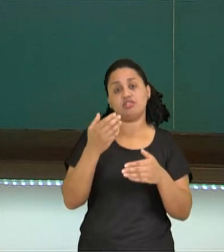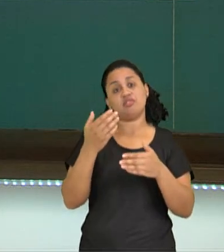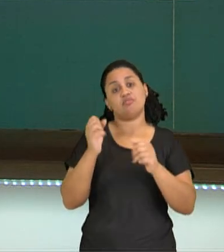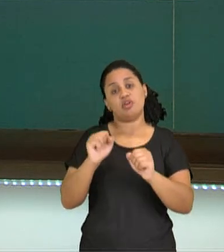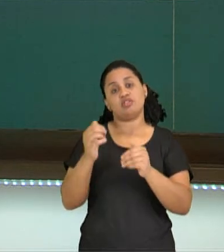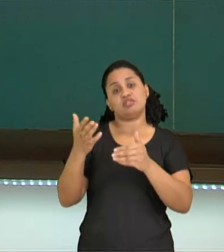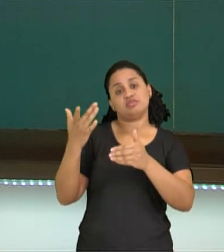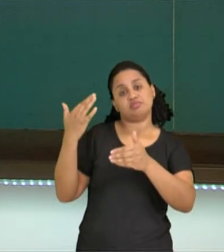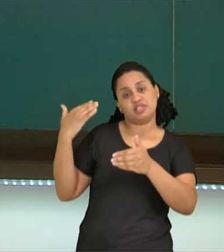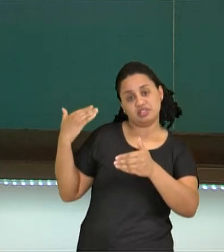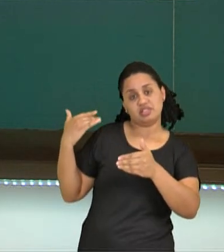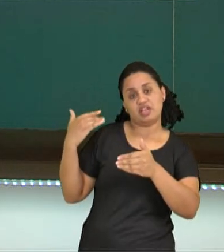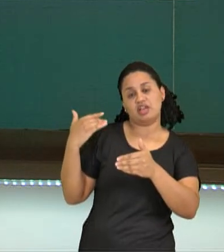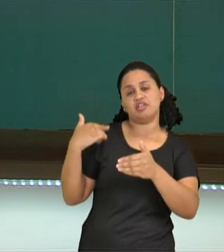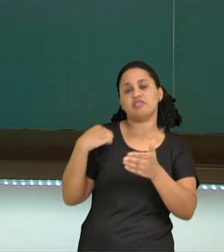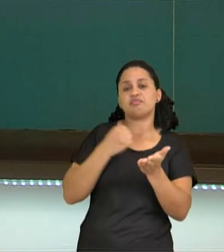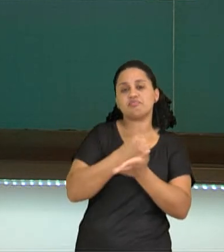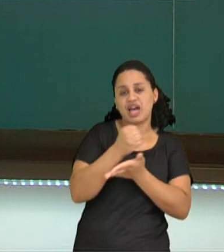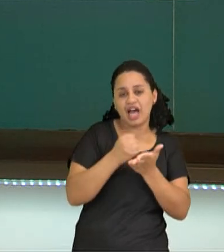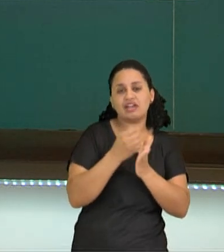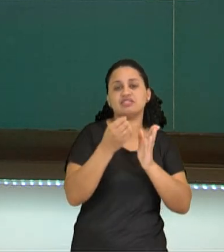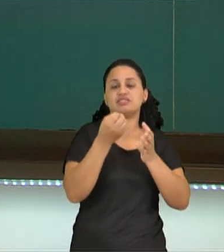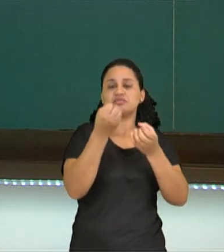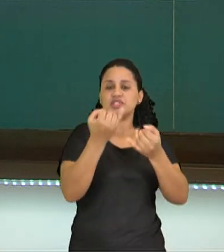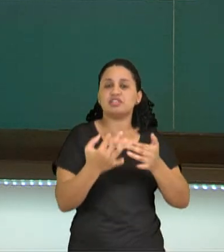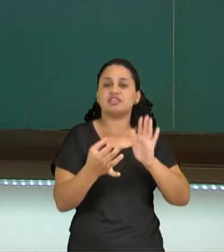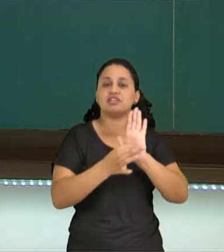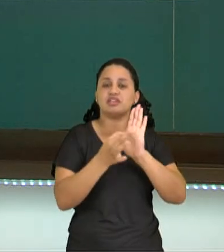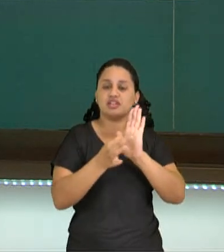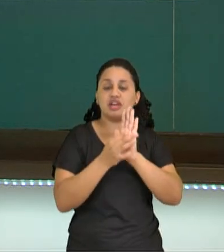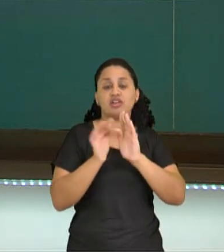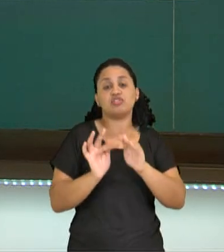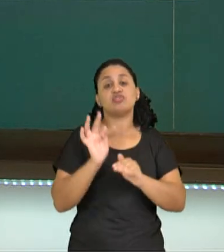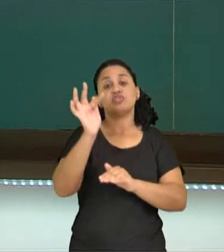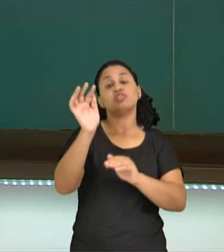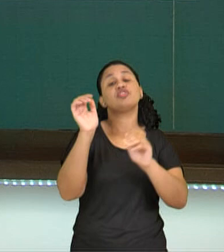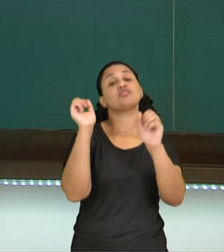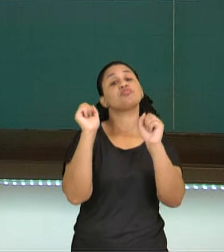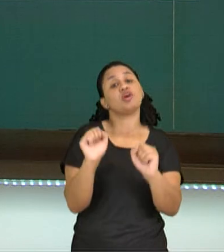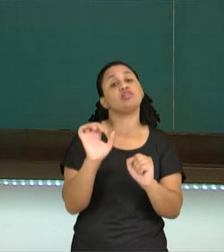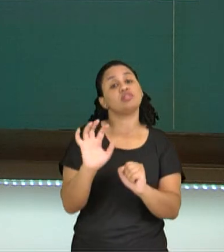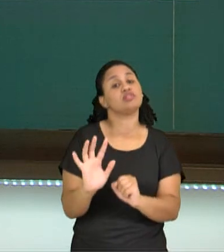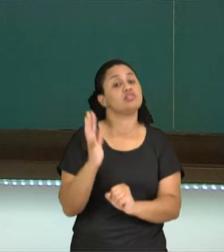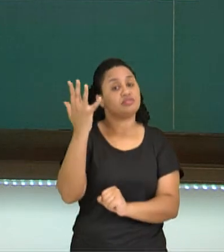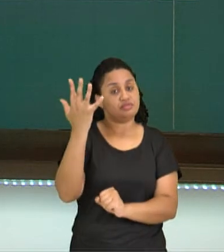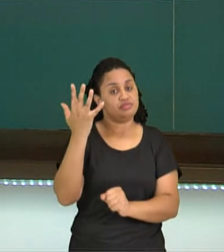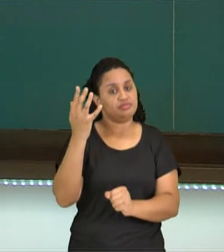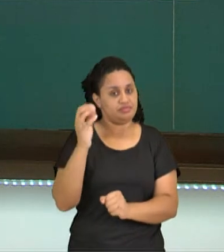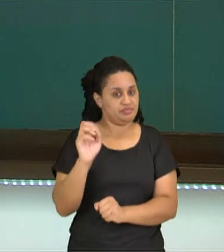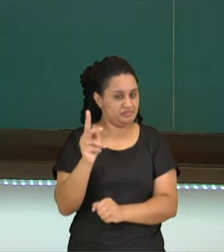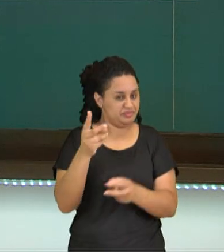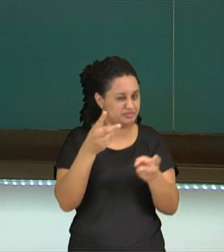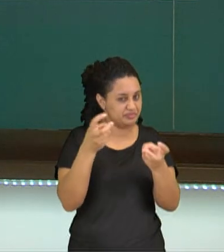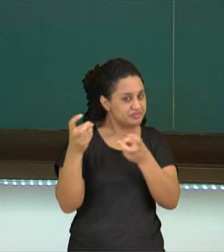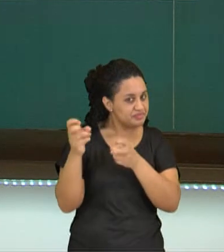passado, né? Para fundamentação e futuro, para o que pode acontecer. Perceberam?